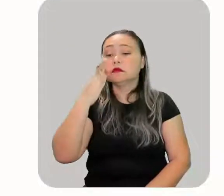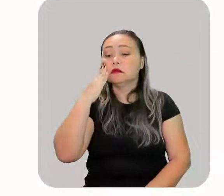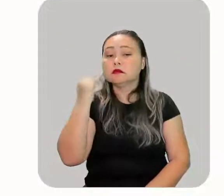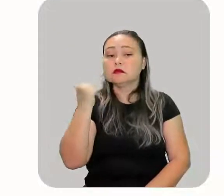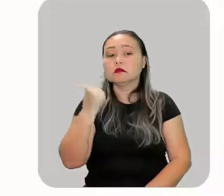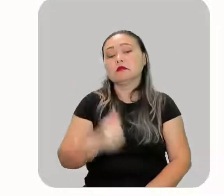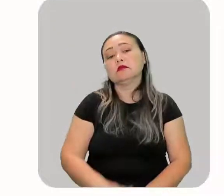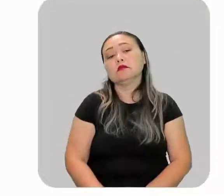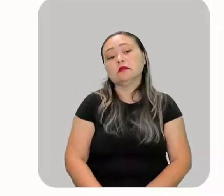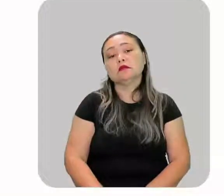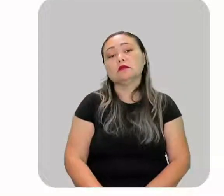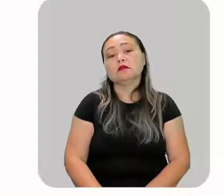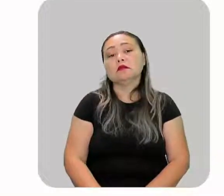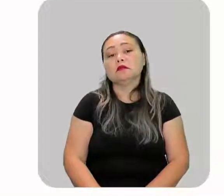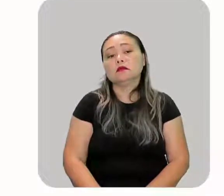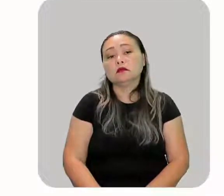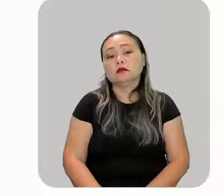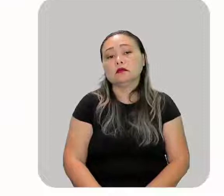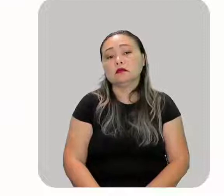sei.